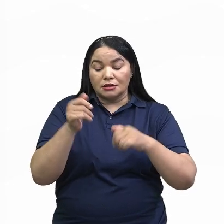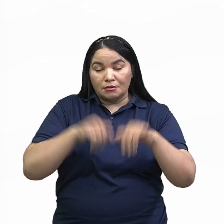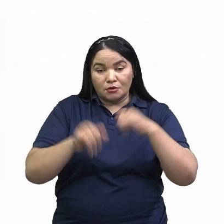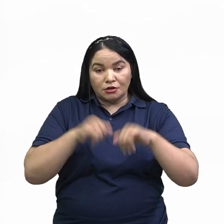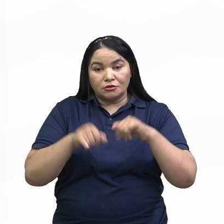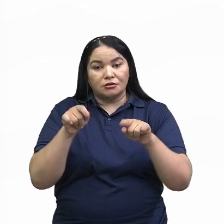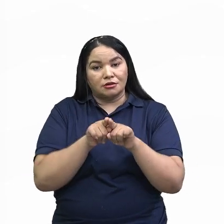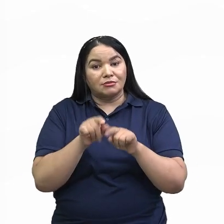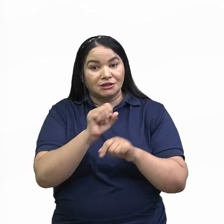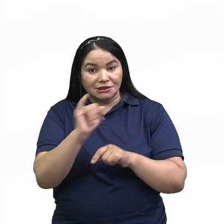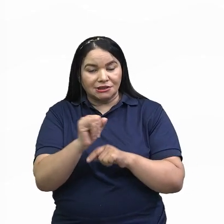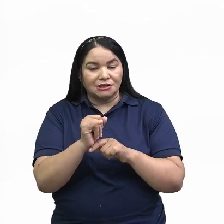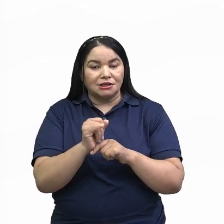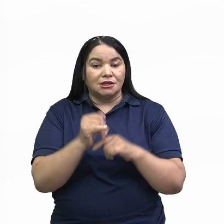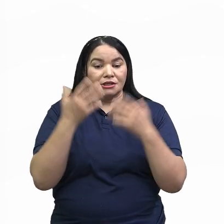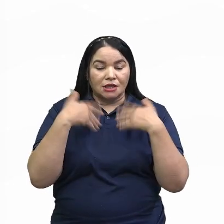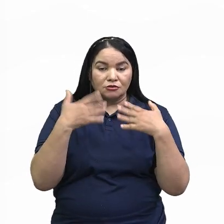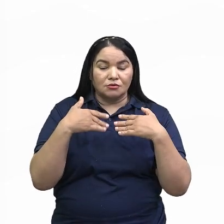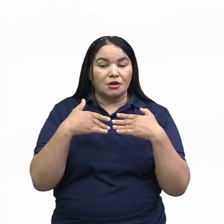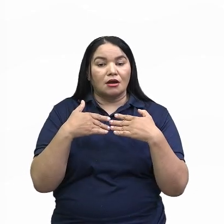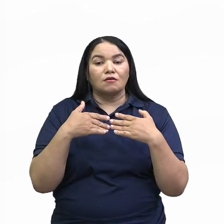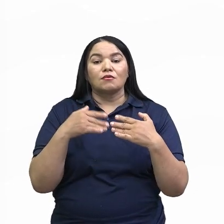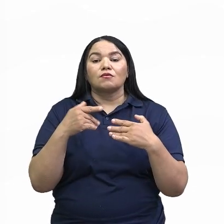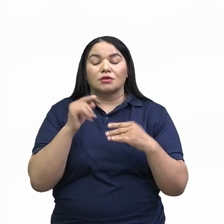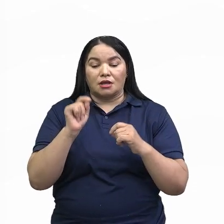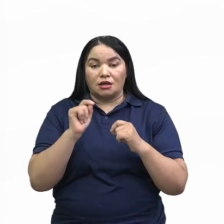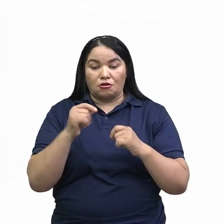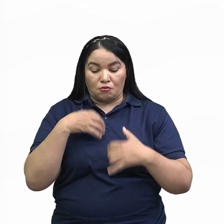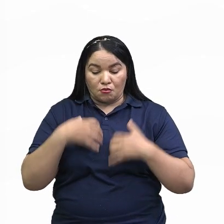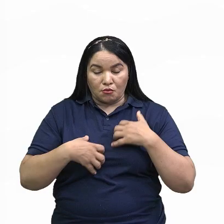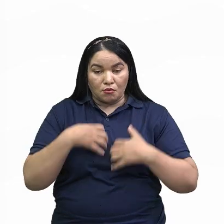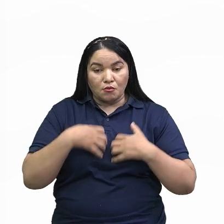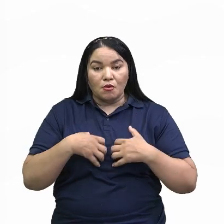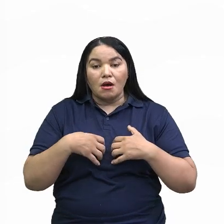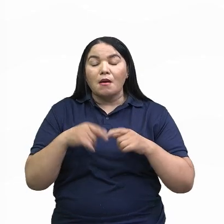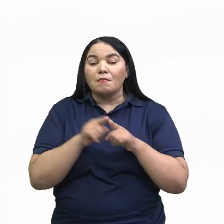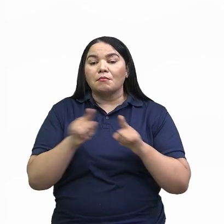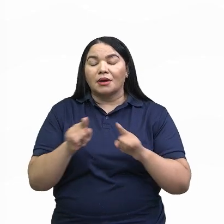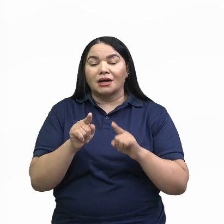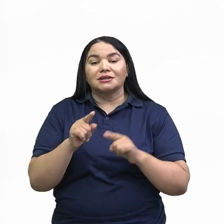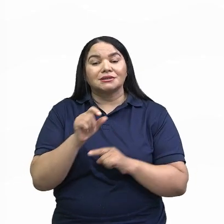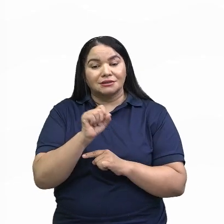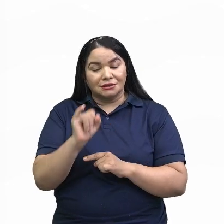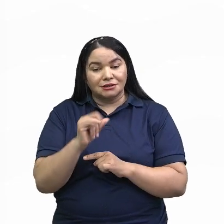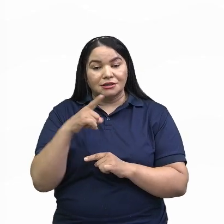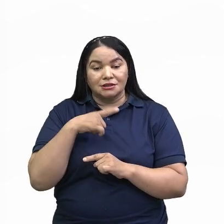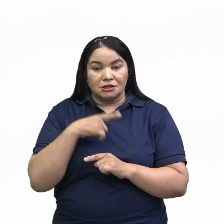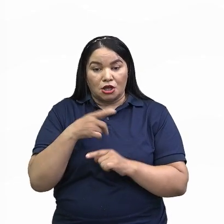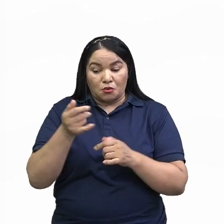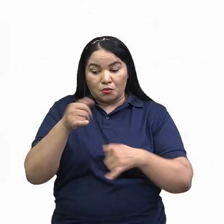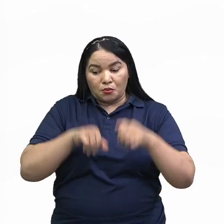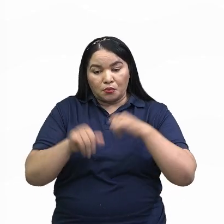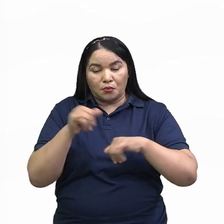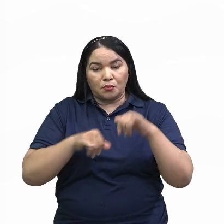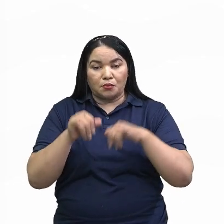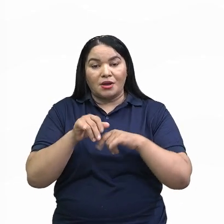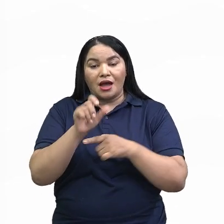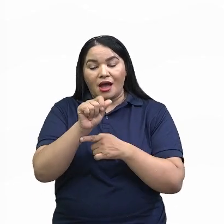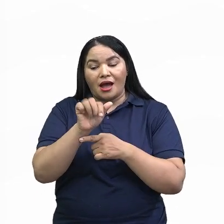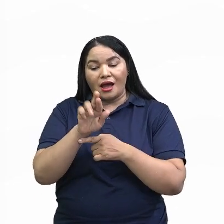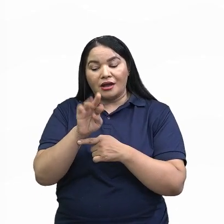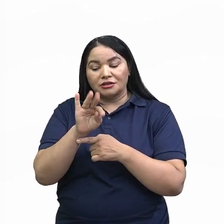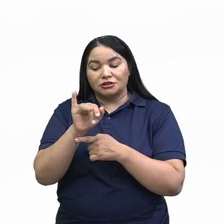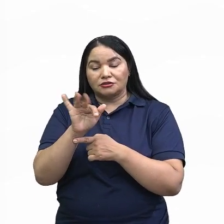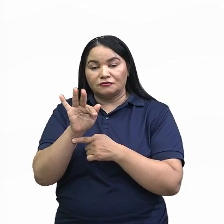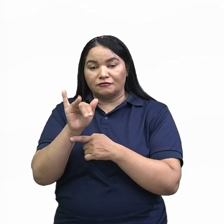fosse natural, era algo que o próprio organismo desenvolvia, né? Mas a gente está falando aqui de técnicas artificiais, certo?